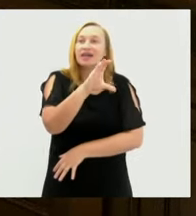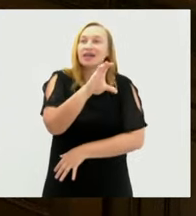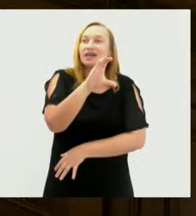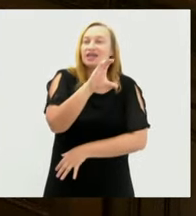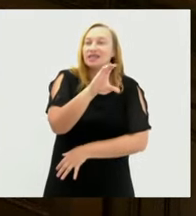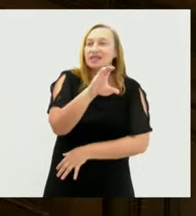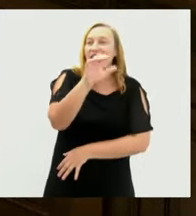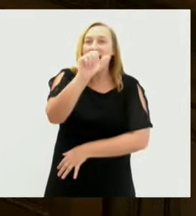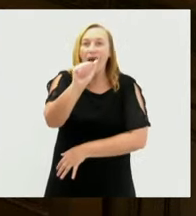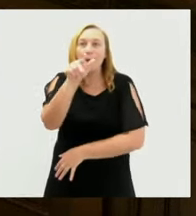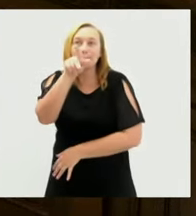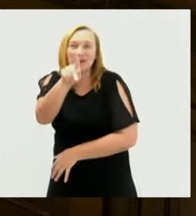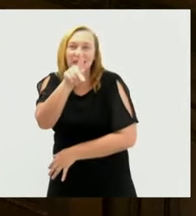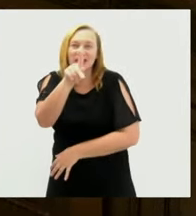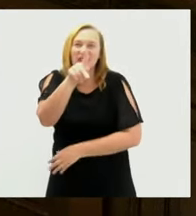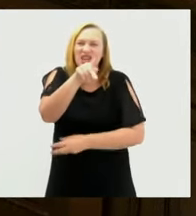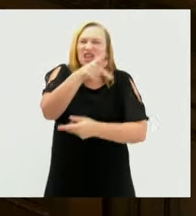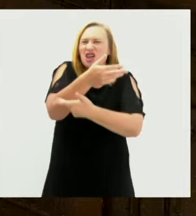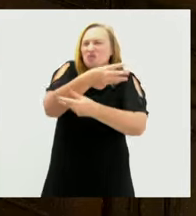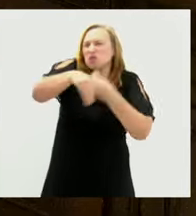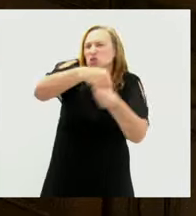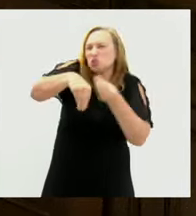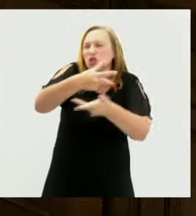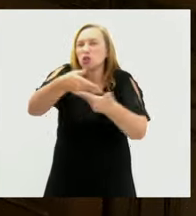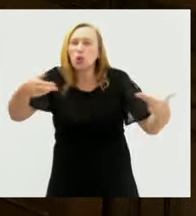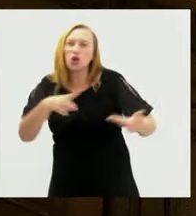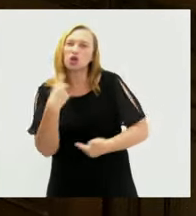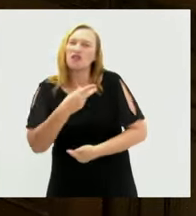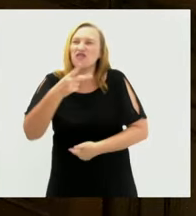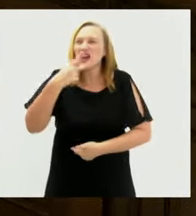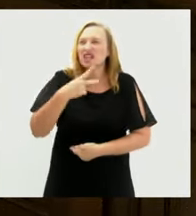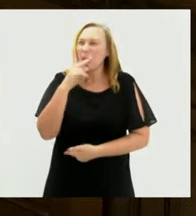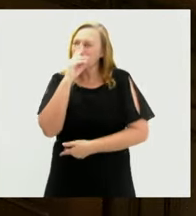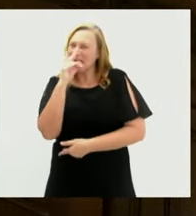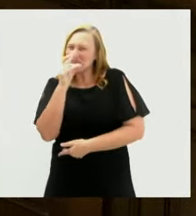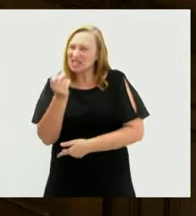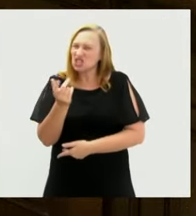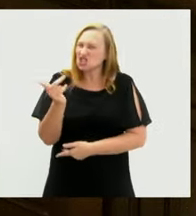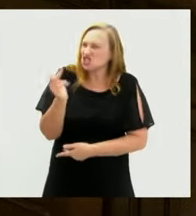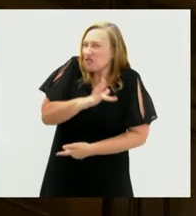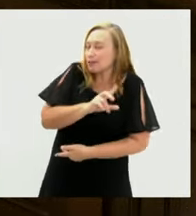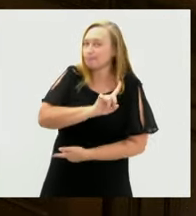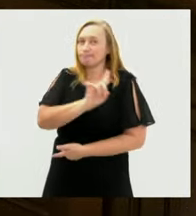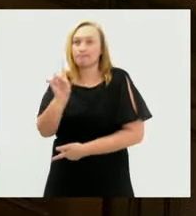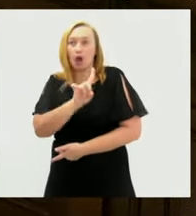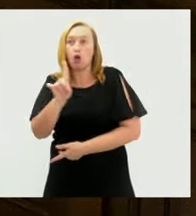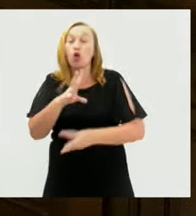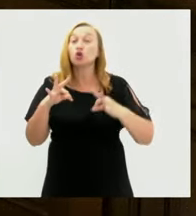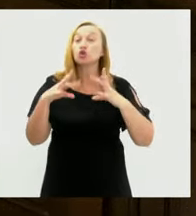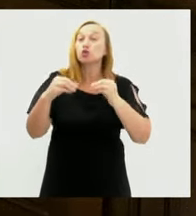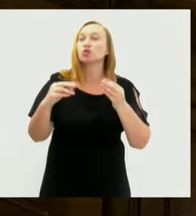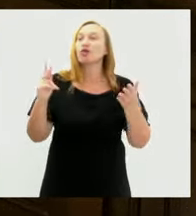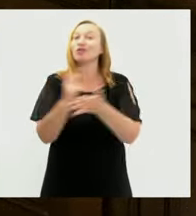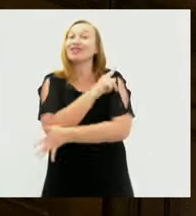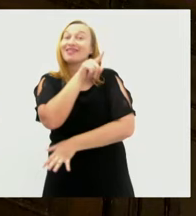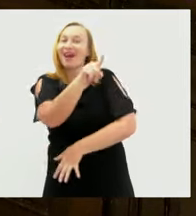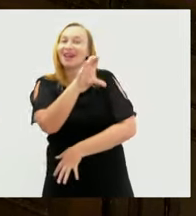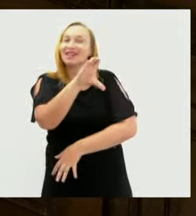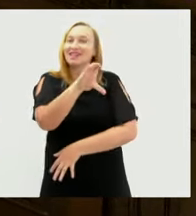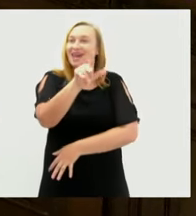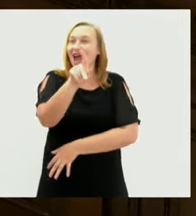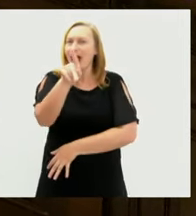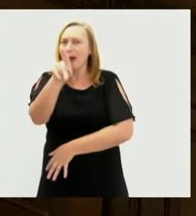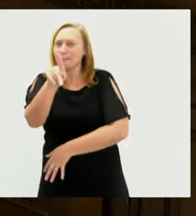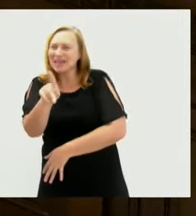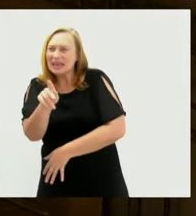É uma salada de coisas que nós estamos falando aqui. Parece que são coisas diferentes, mas não são. Tudo isso acontece na SEAP e não tem ninguém